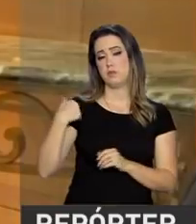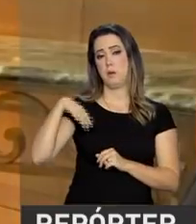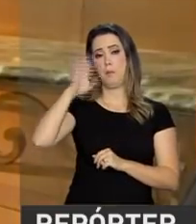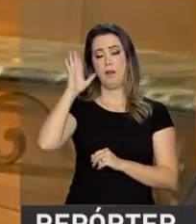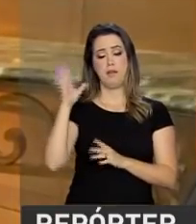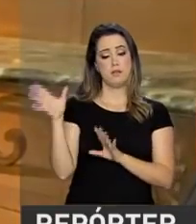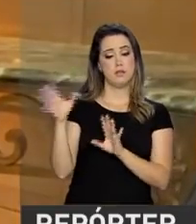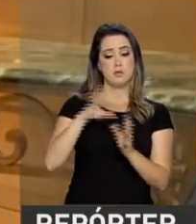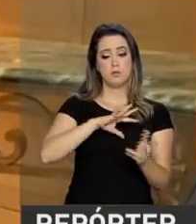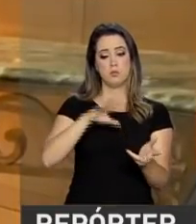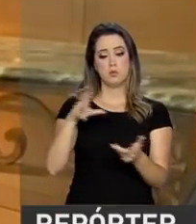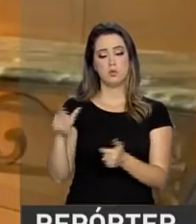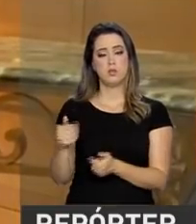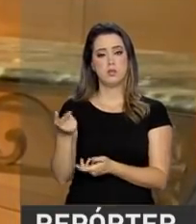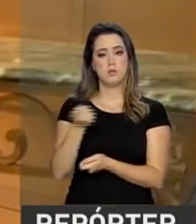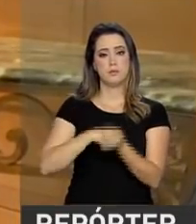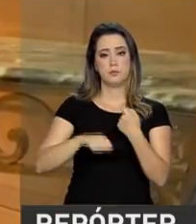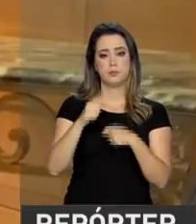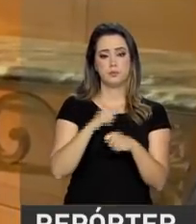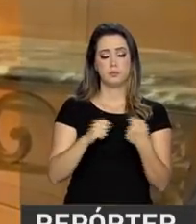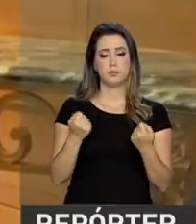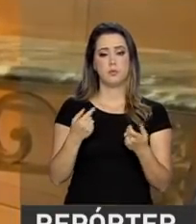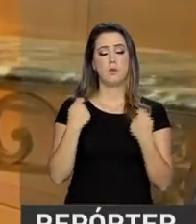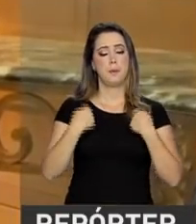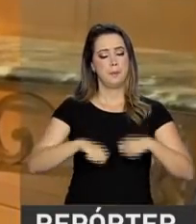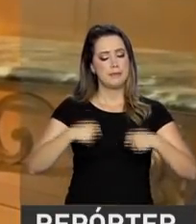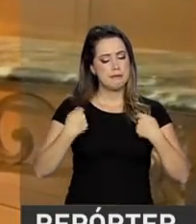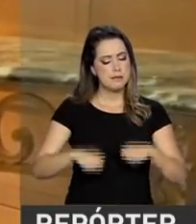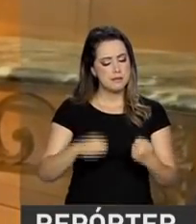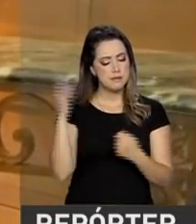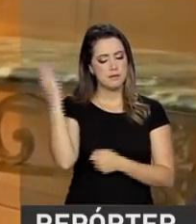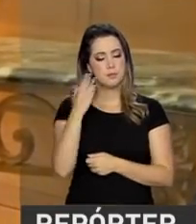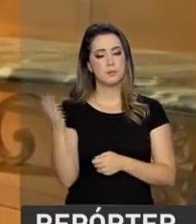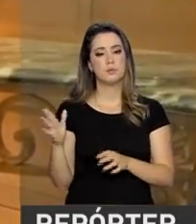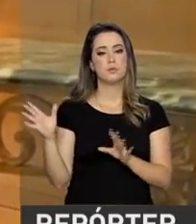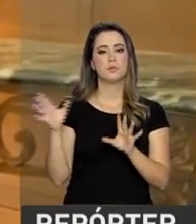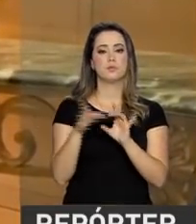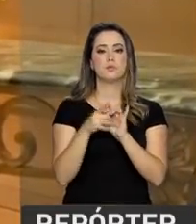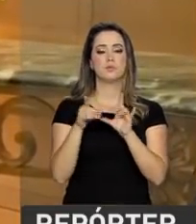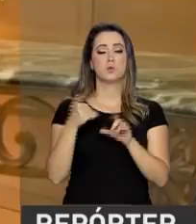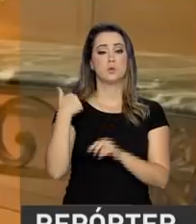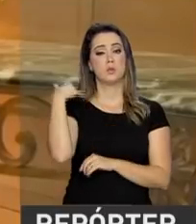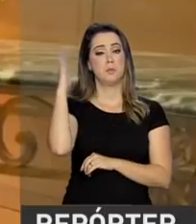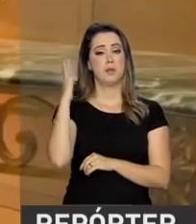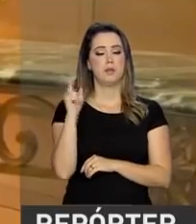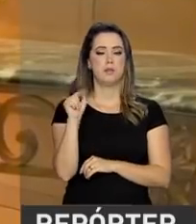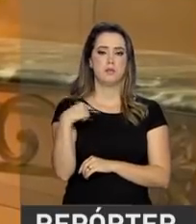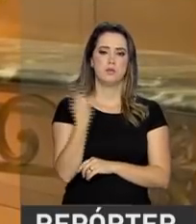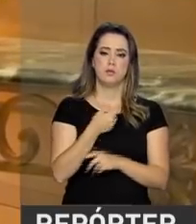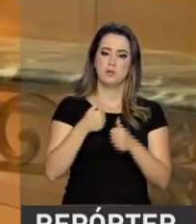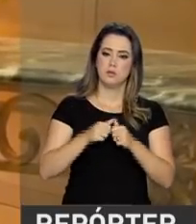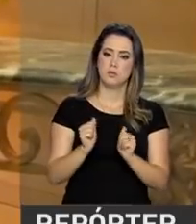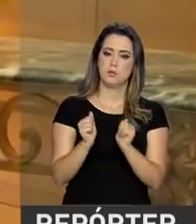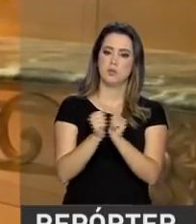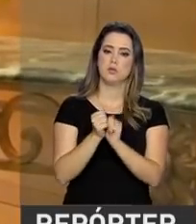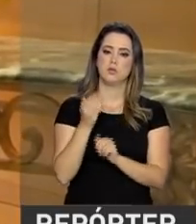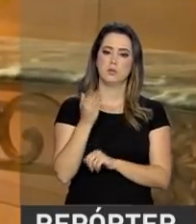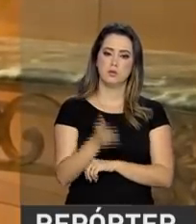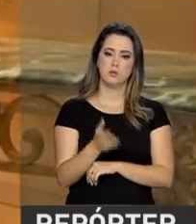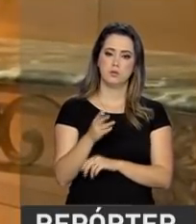da internacionalização dessas economias. E o Brasil precisa se internacionalizar mais. Por isso é importante nós estarmos aqui